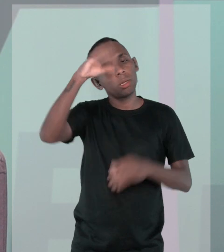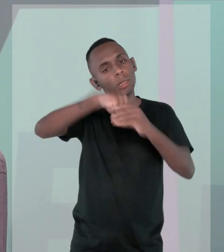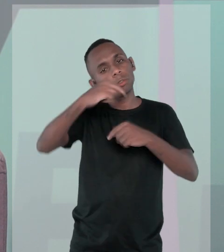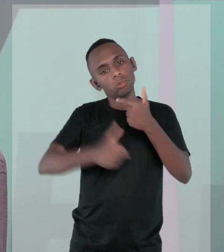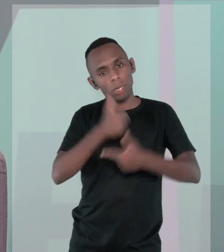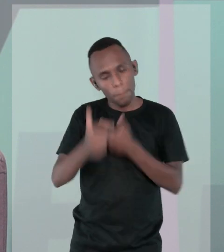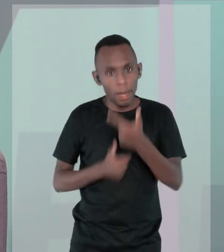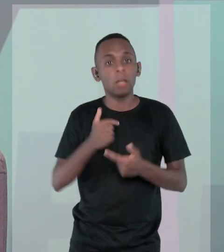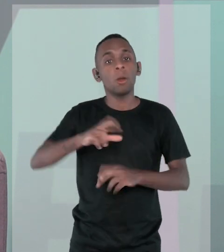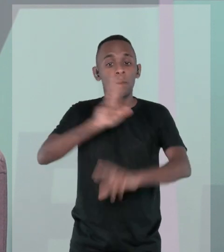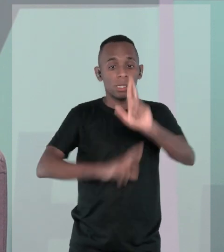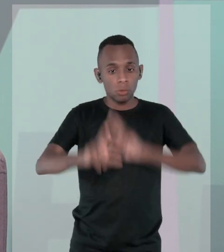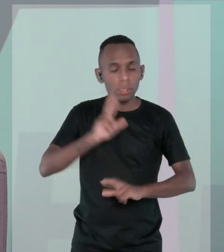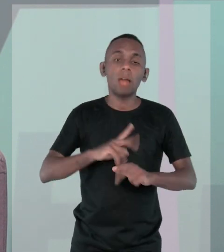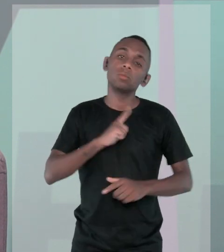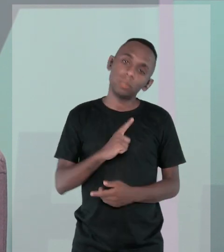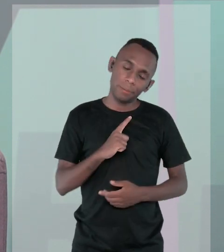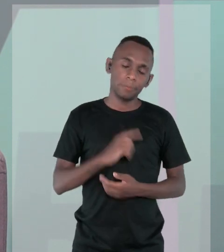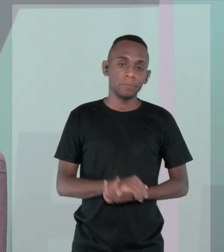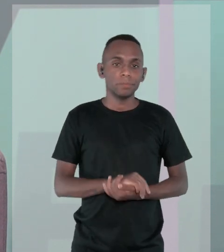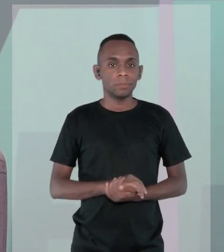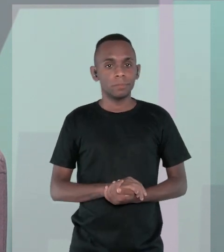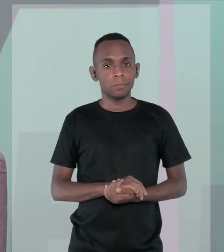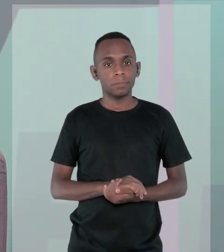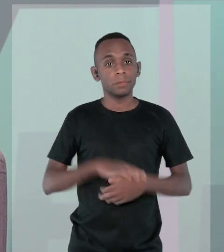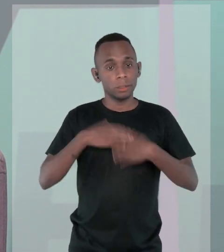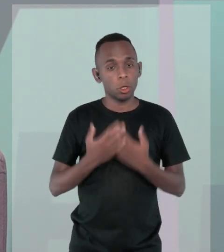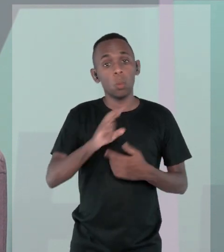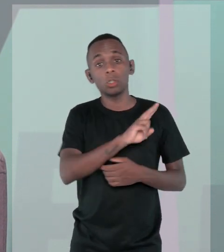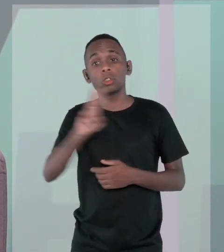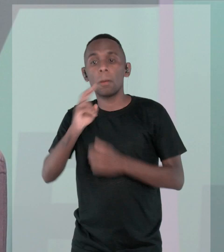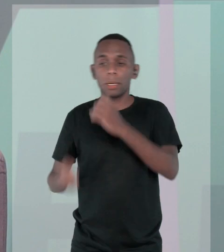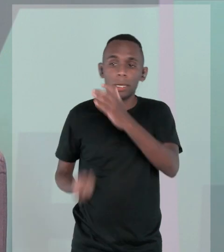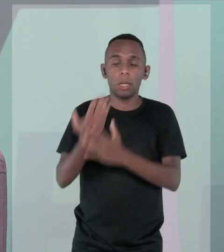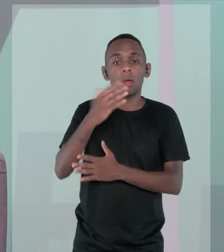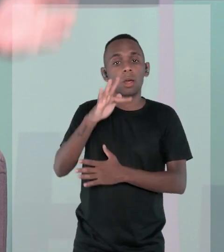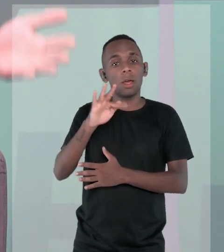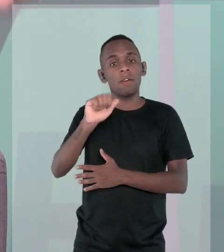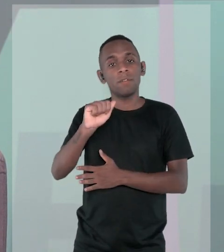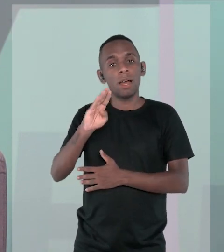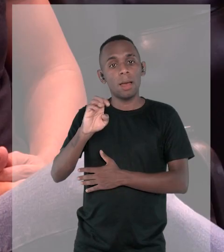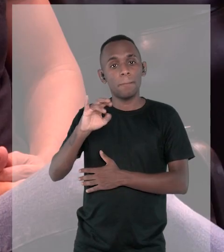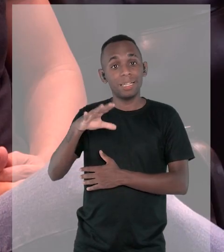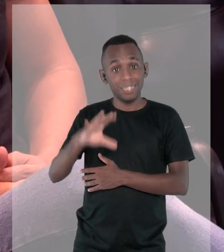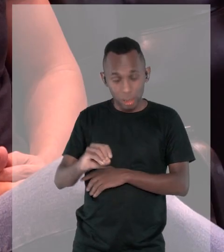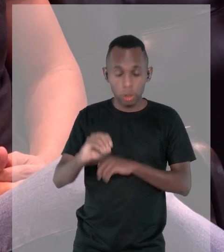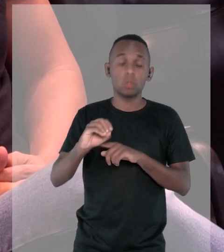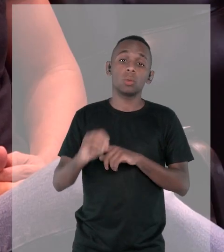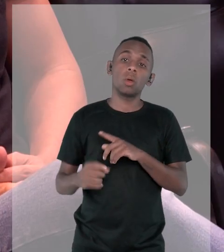trabalho, para os resultados corporativos. Esse nome foi dado pelo Fabrício 5 anos atrás, quando a